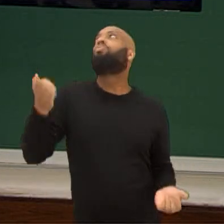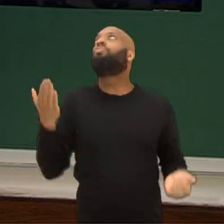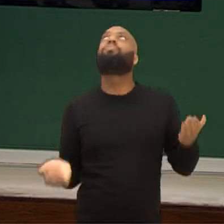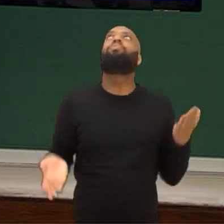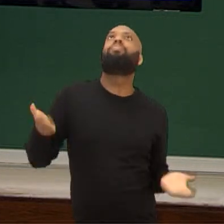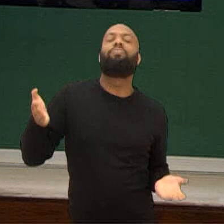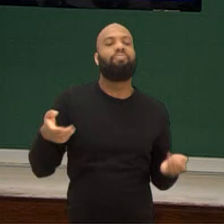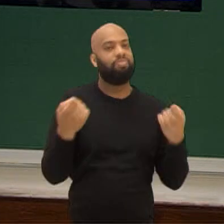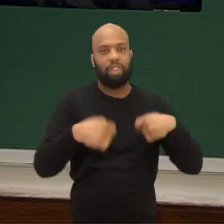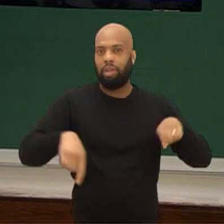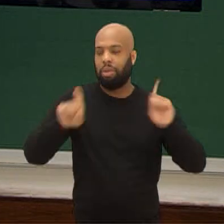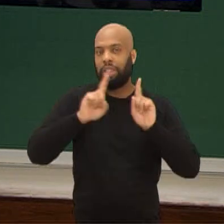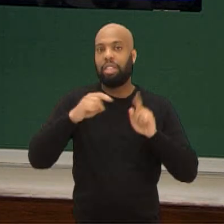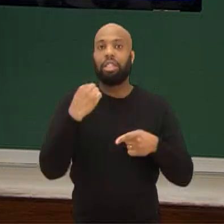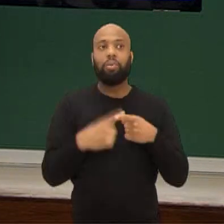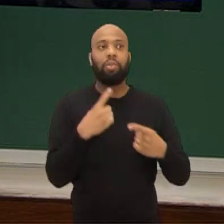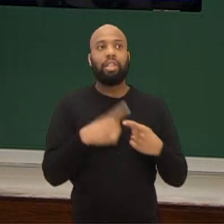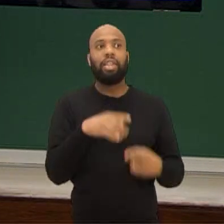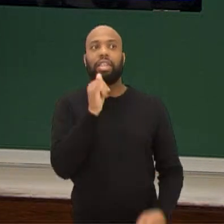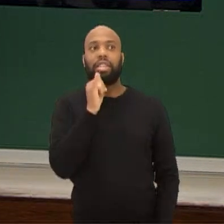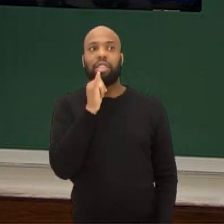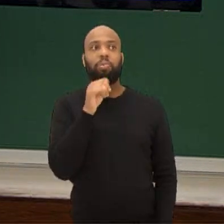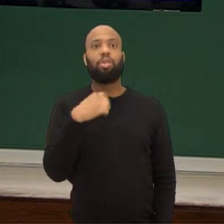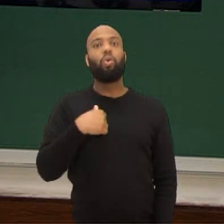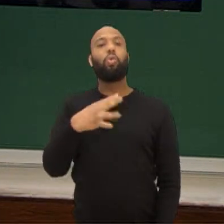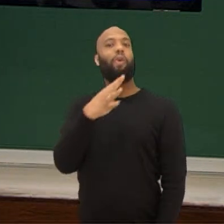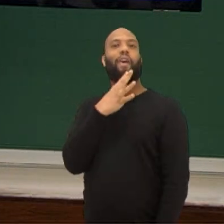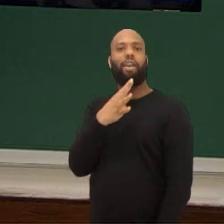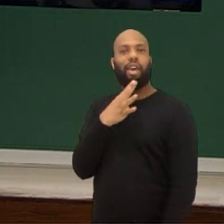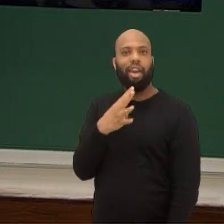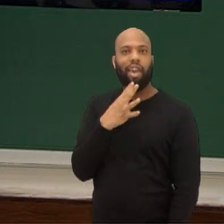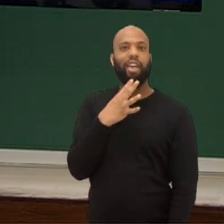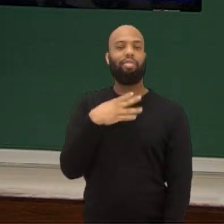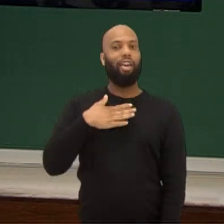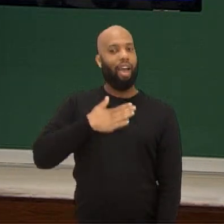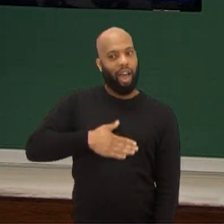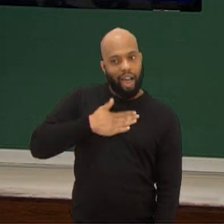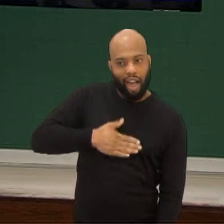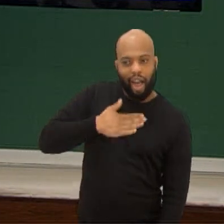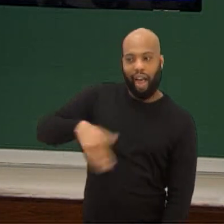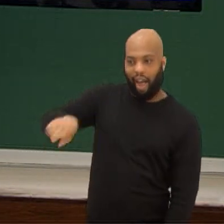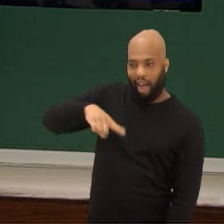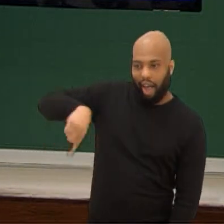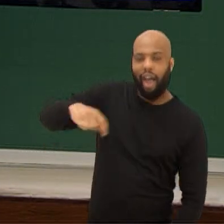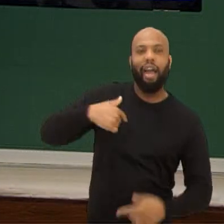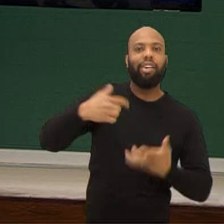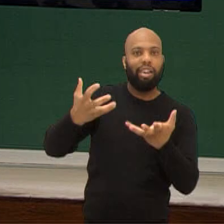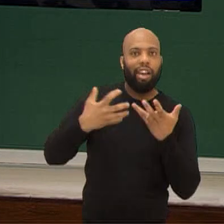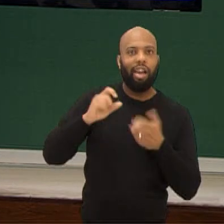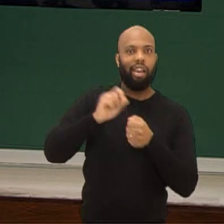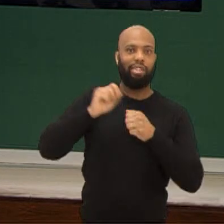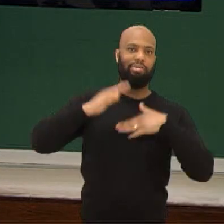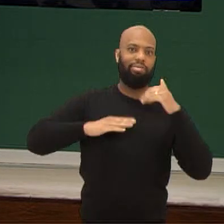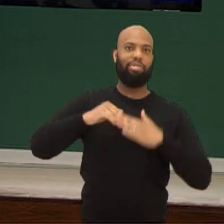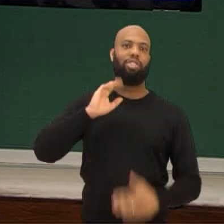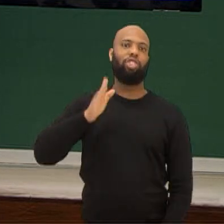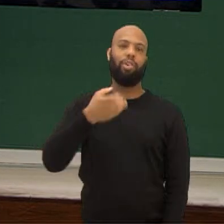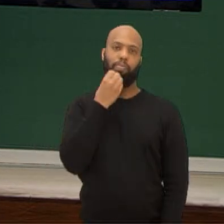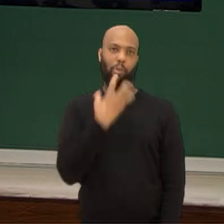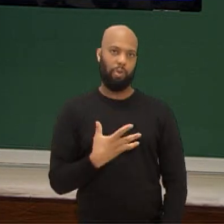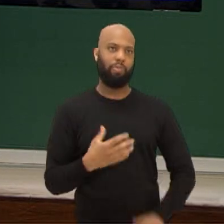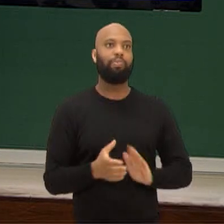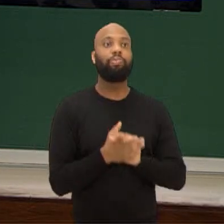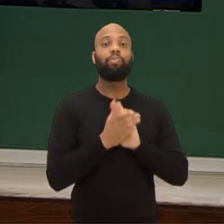tem necessidade. Eu simplesmente conhecendo, gostando e querendo fazer a prática já é o suficiente. Então,